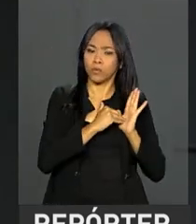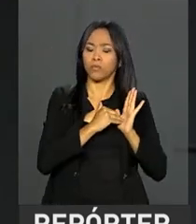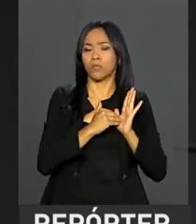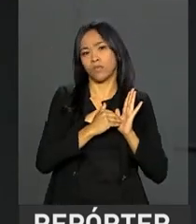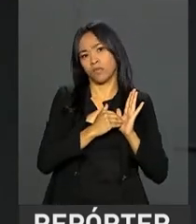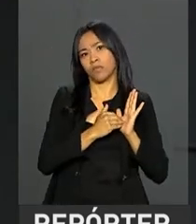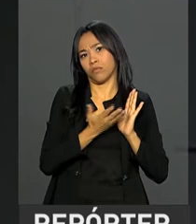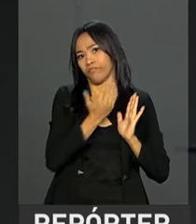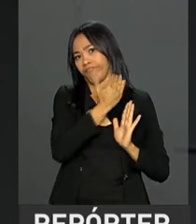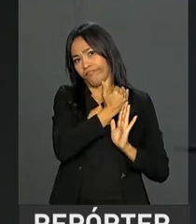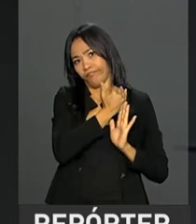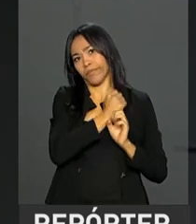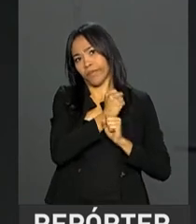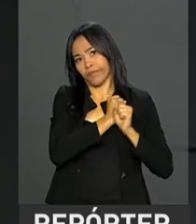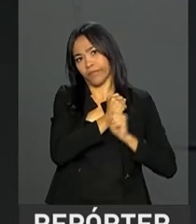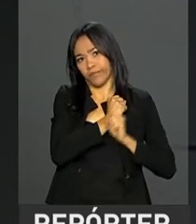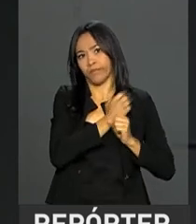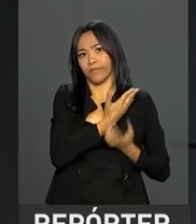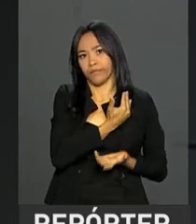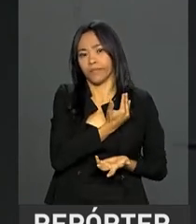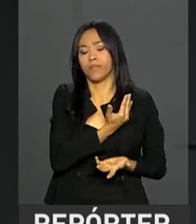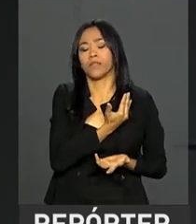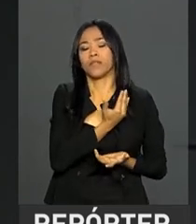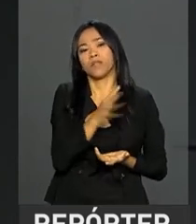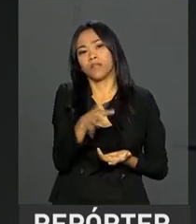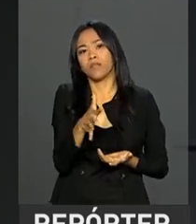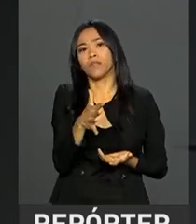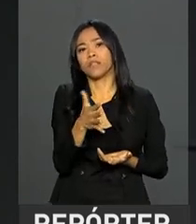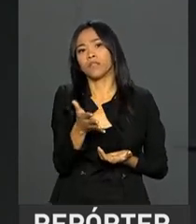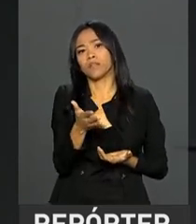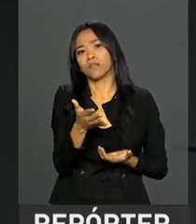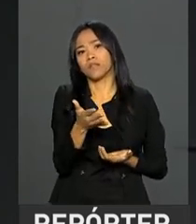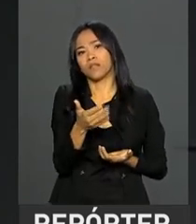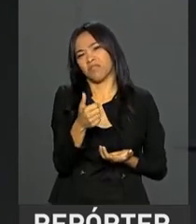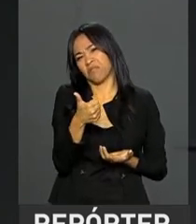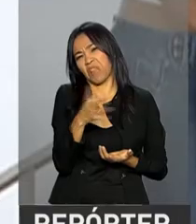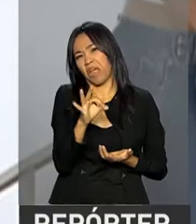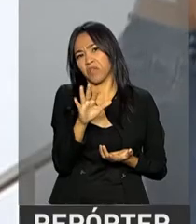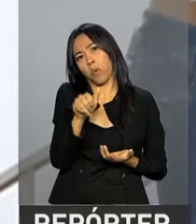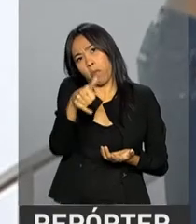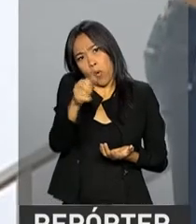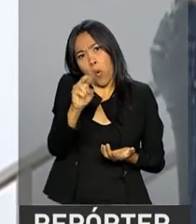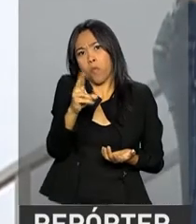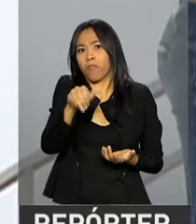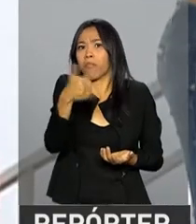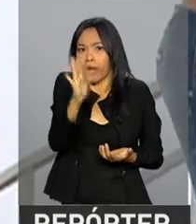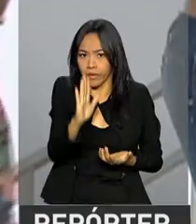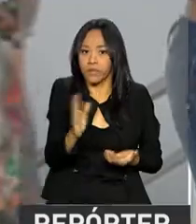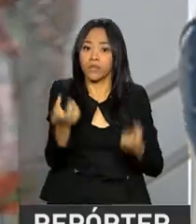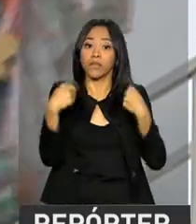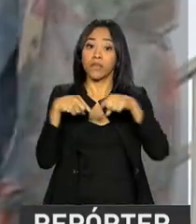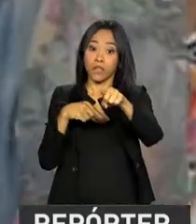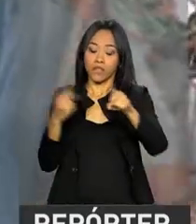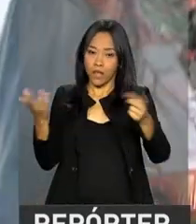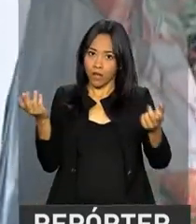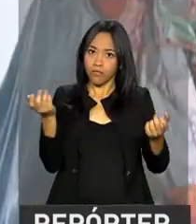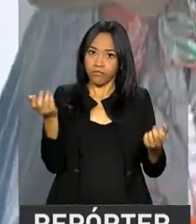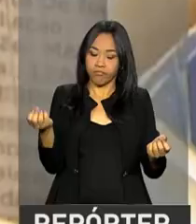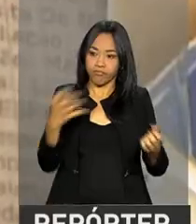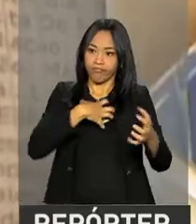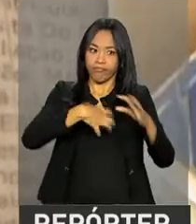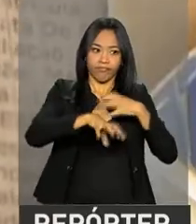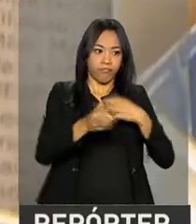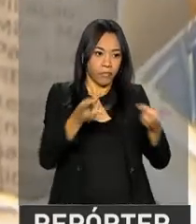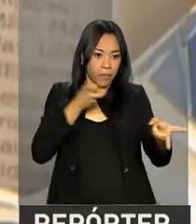nos últimos tempos, talvez na última década ou mais. Surpresas que já começam a aparecer.